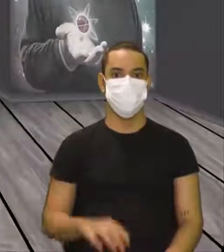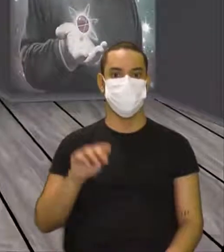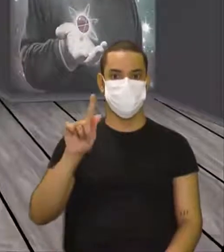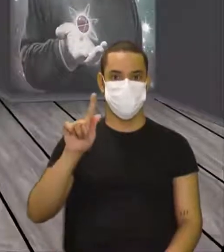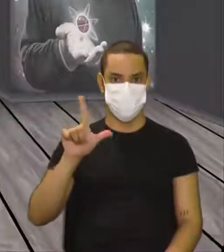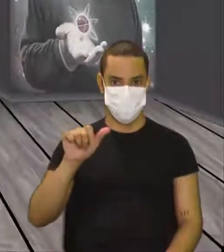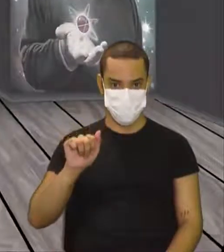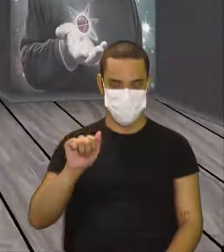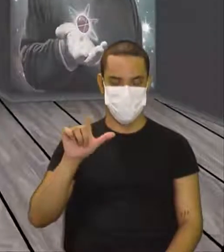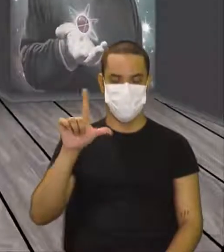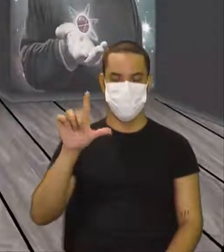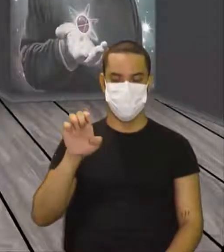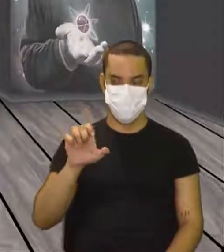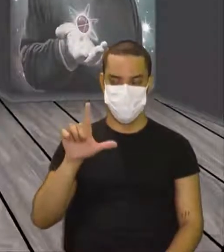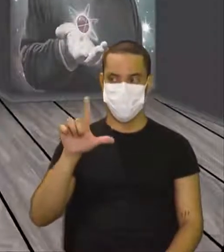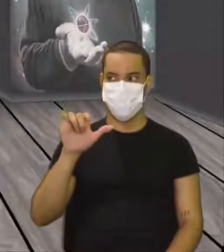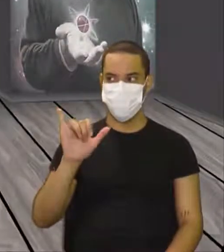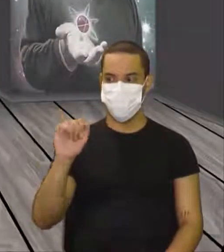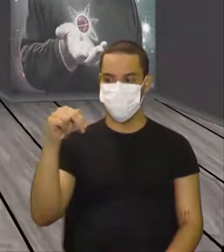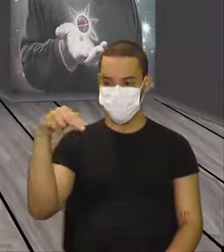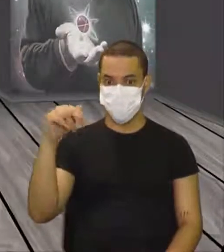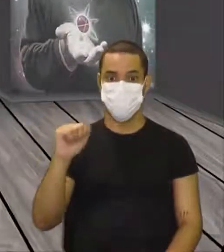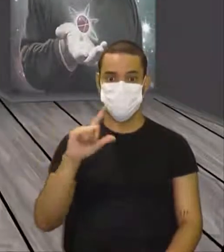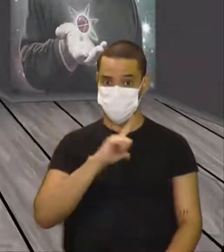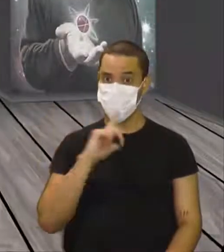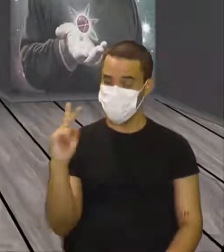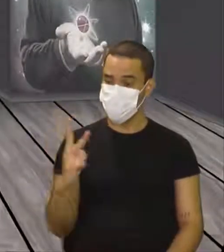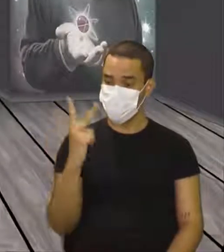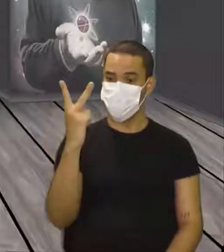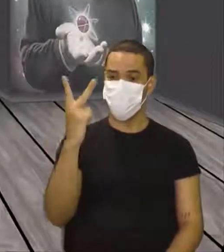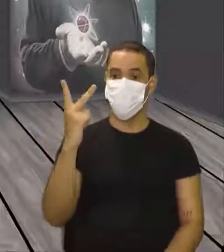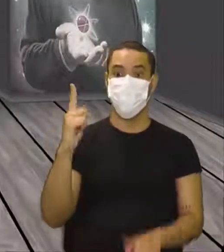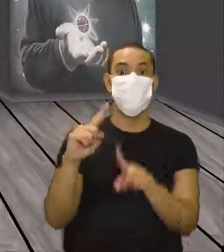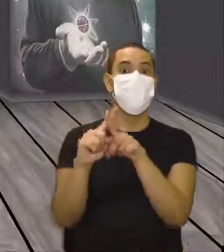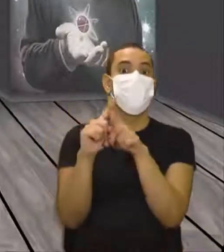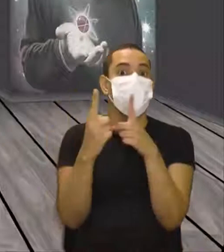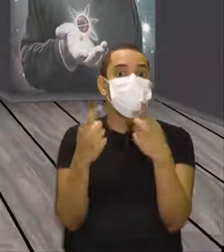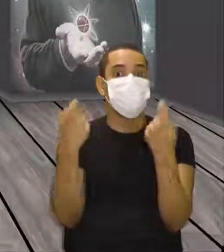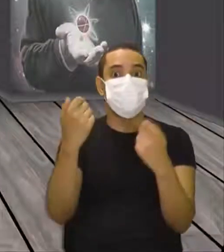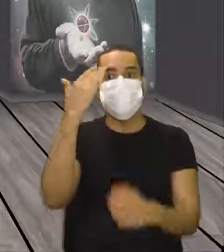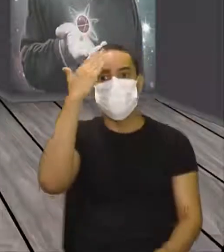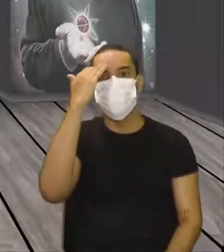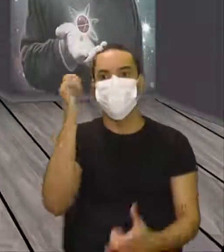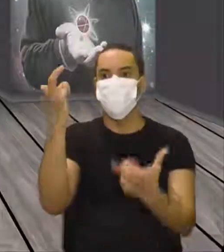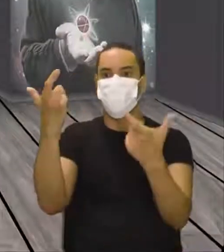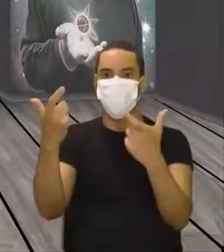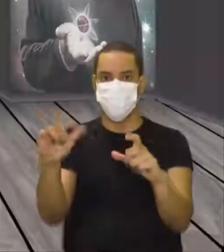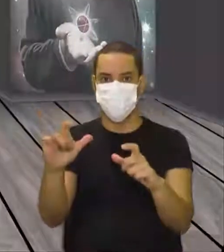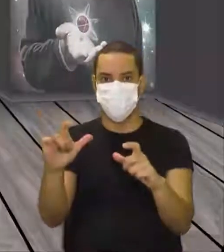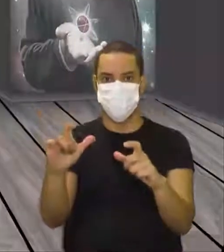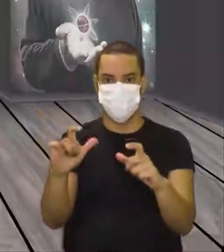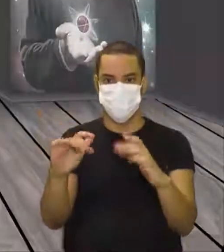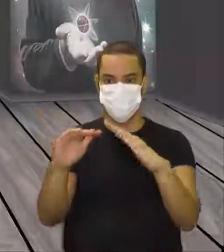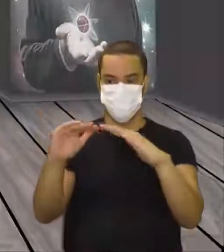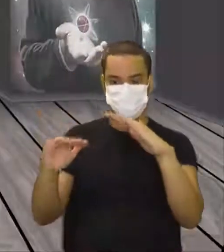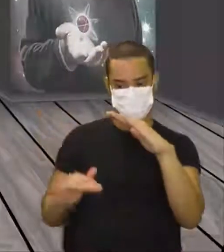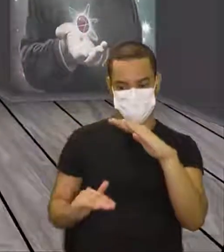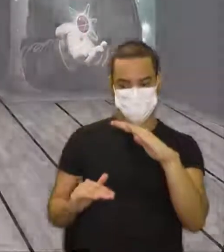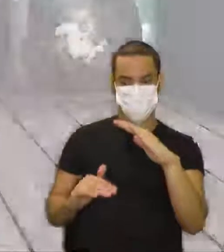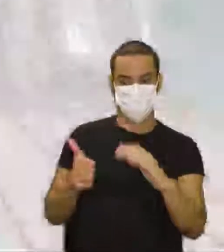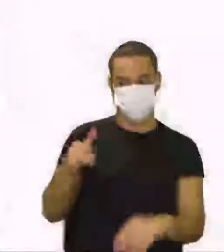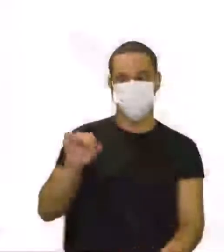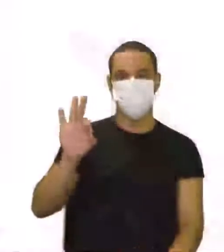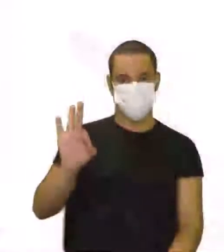galiliana, é difícil de falar, valem. Não é que não vai deixar de valer, só não vai valer para velocidades relativísticas, beleza? Então vamos